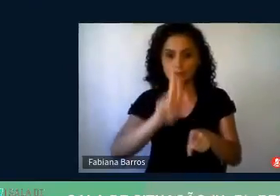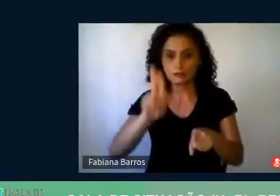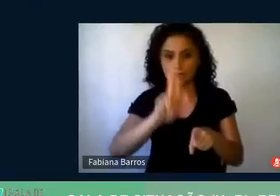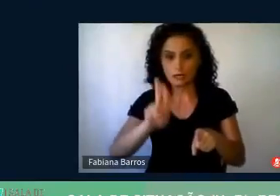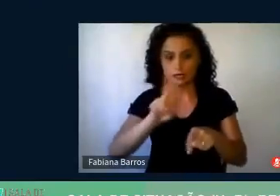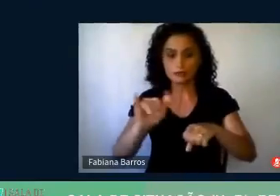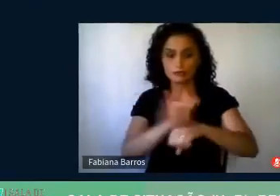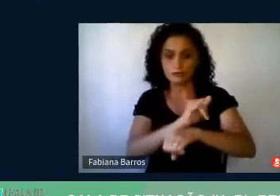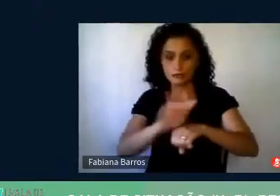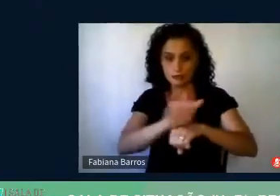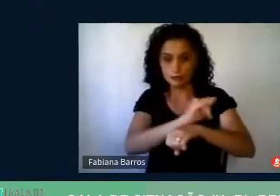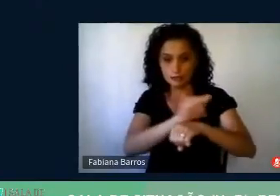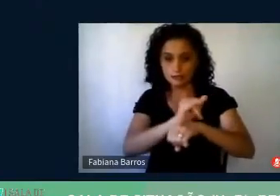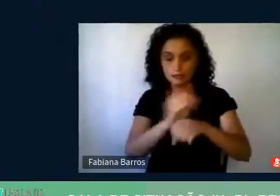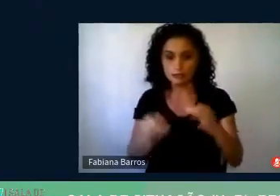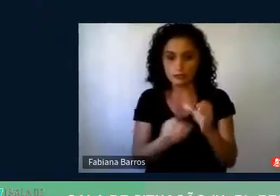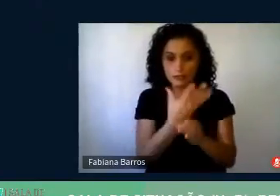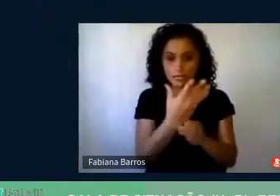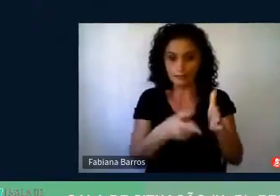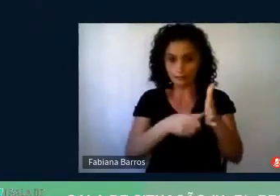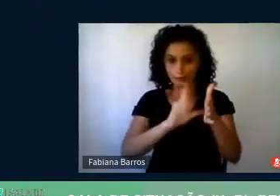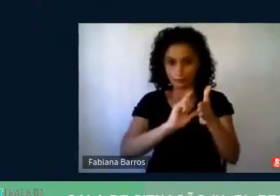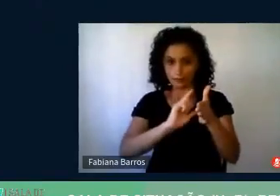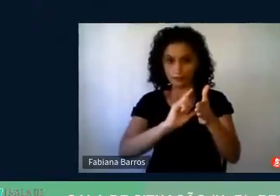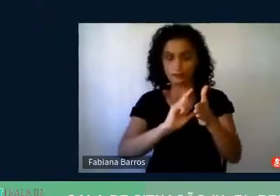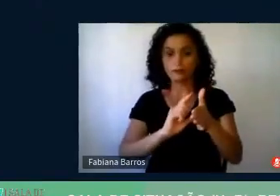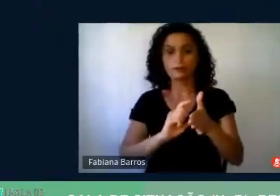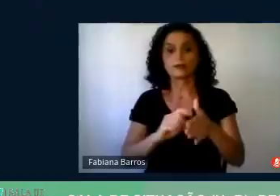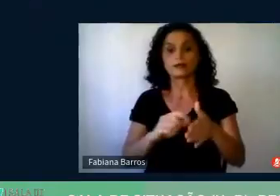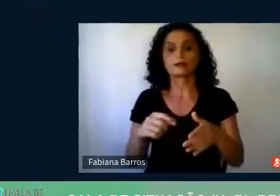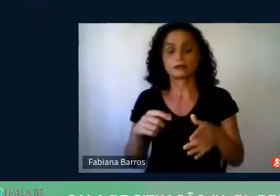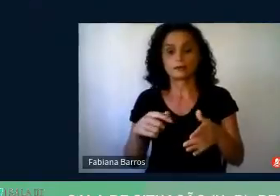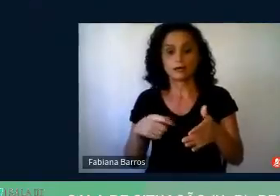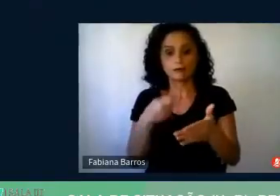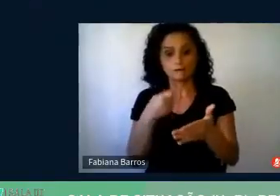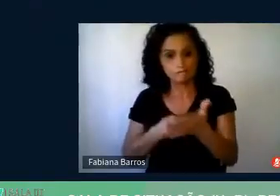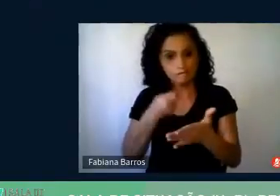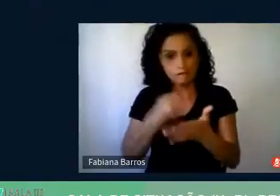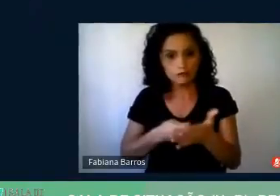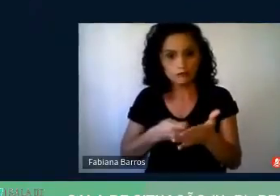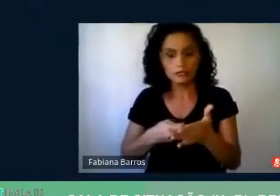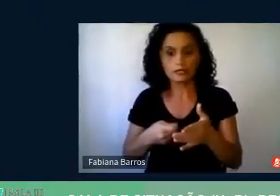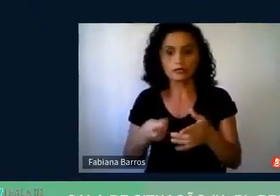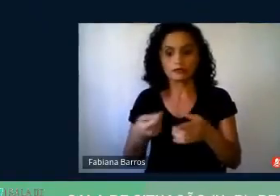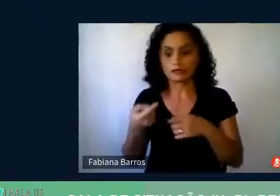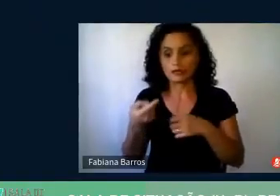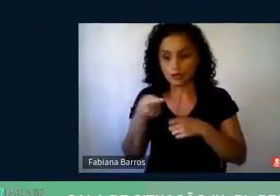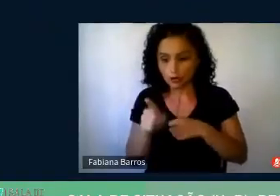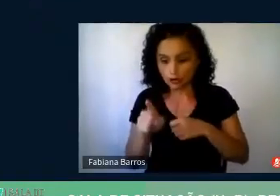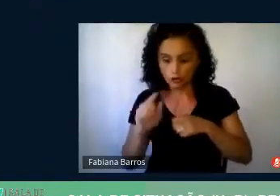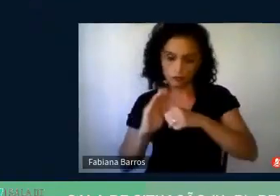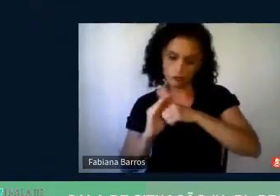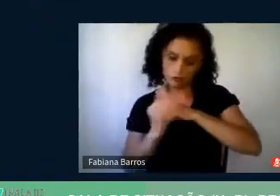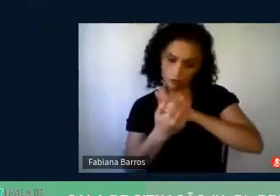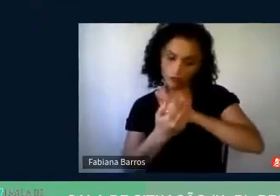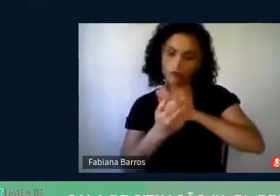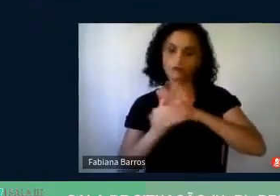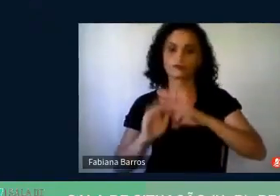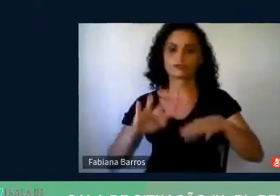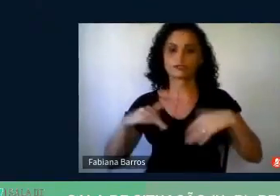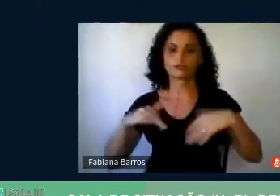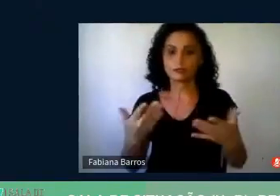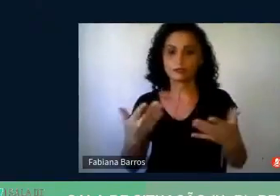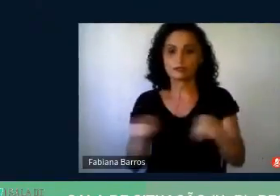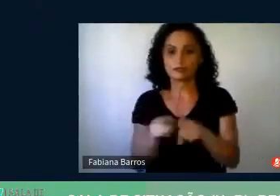Então, isso fez com que a Universidade de Brasília, naquele momento, procurasse, né, a gente procurou a equipe da DASU, E juntos, a Universidade de Brasília foi talvez a